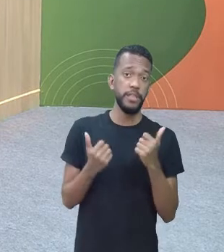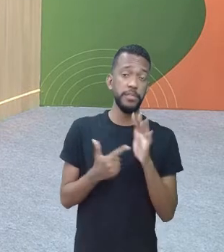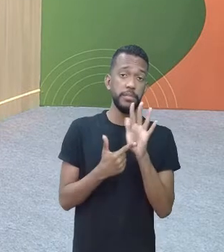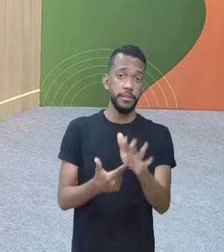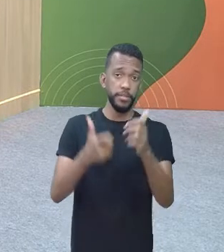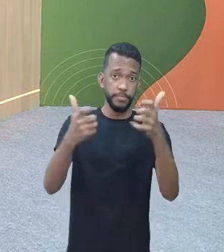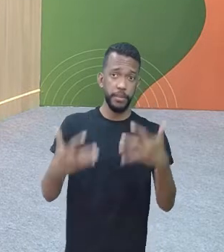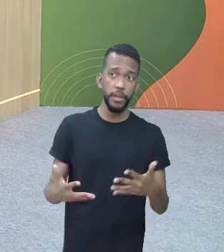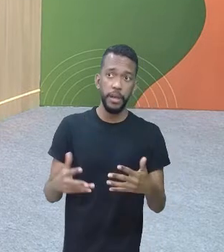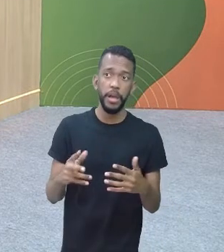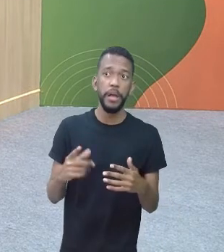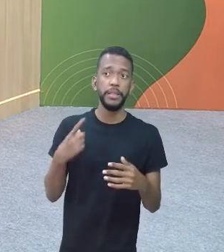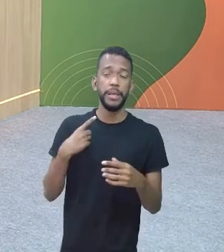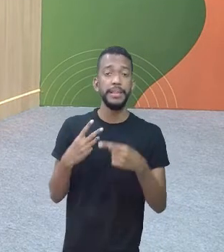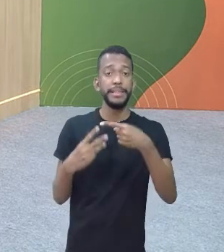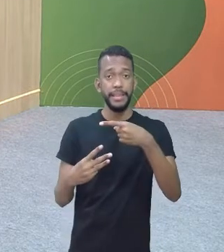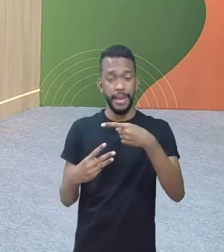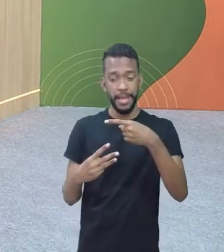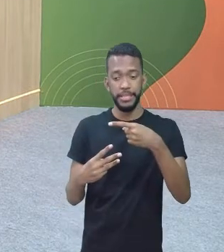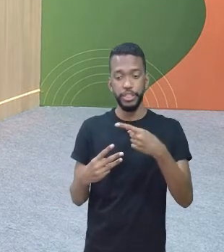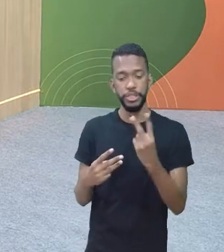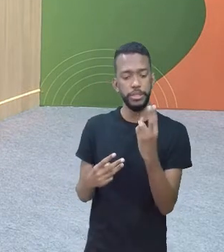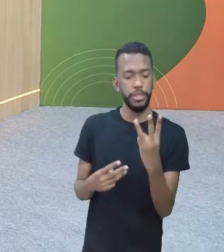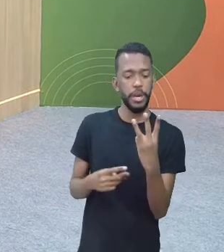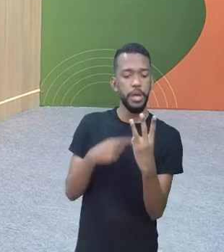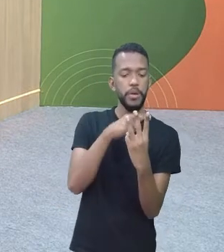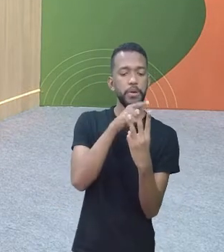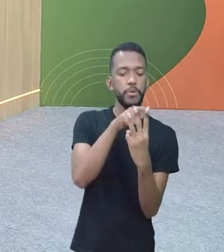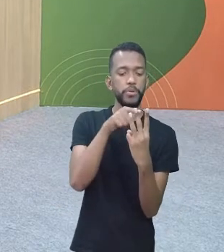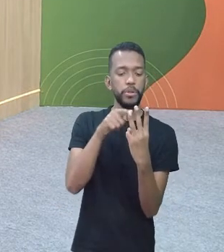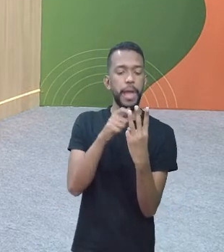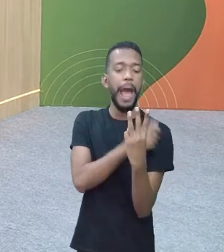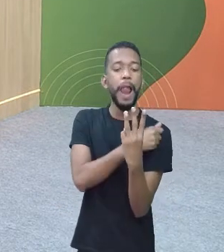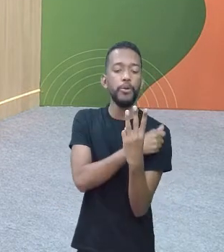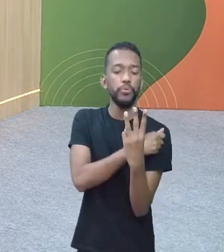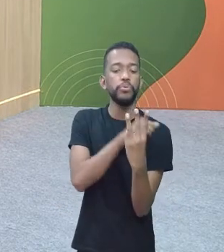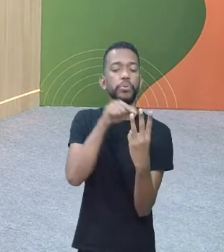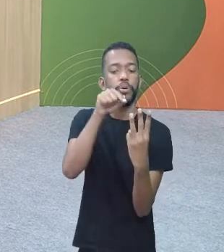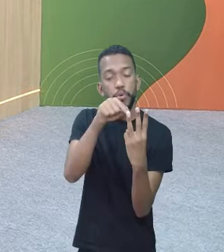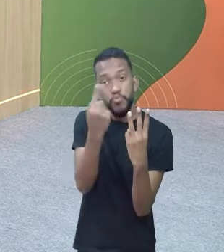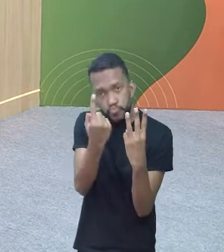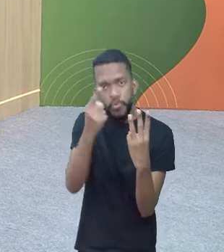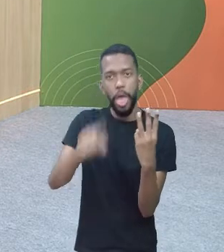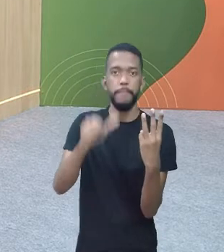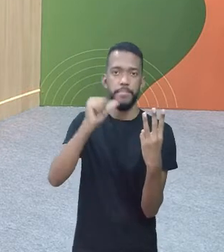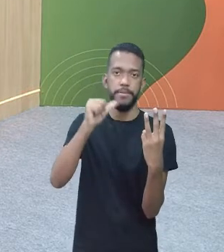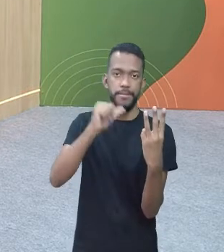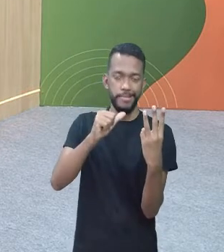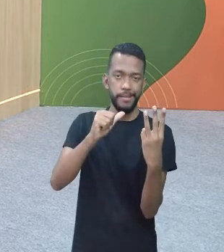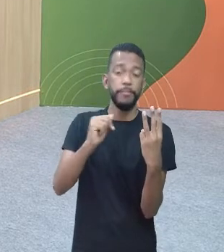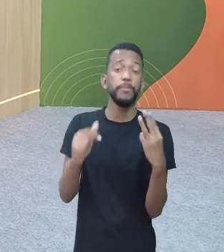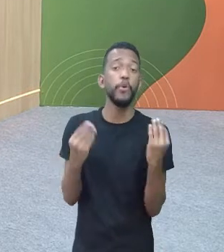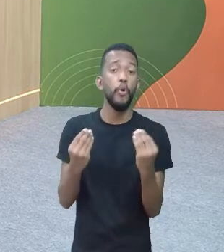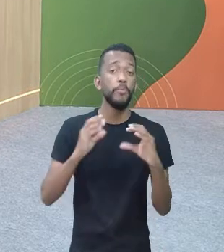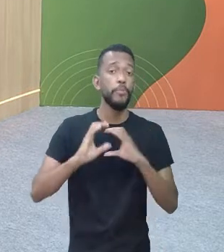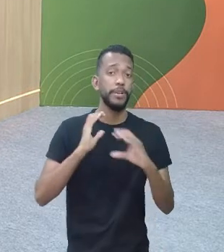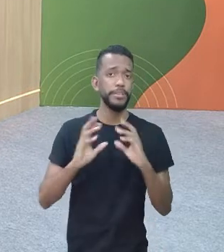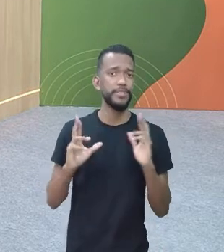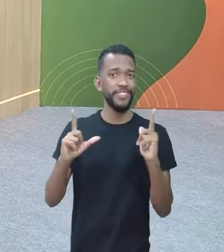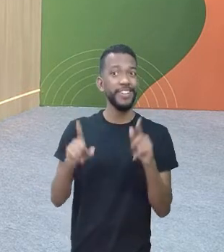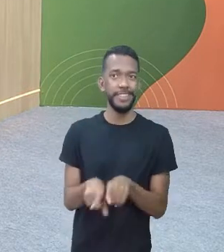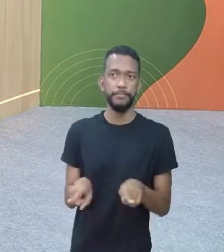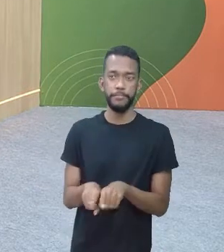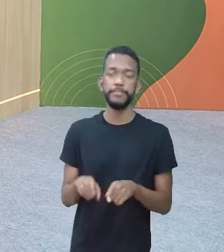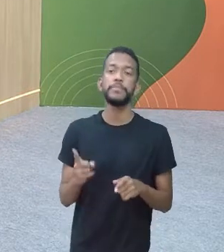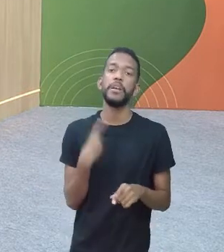3 estudantes, um deles é menina. Então, vê como é que fica diferente essa ideia de comunicação. Aqui a gente